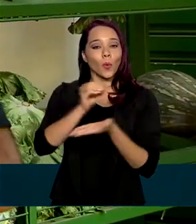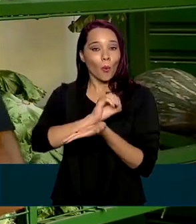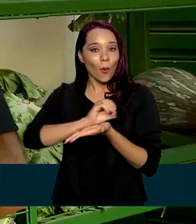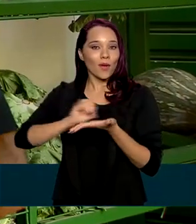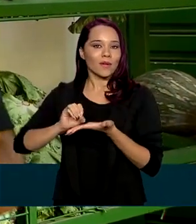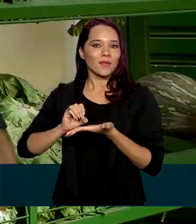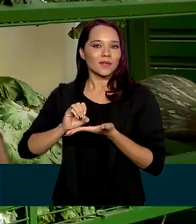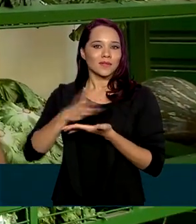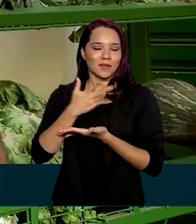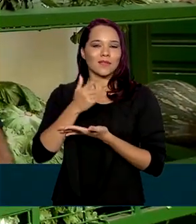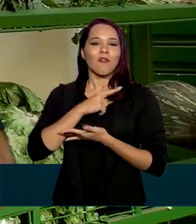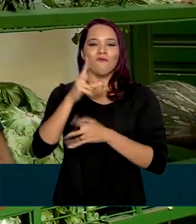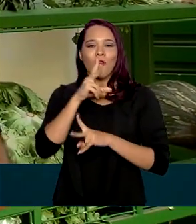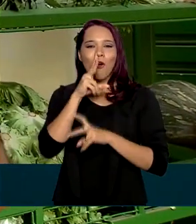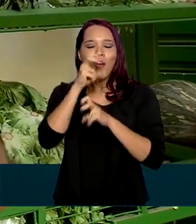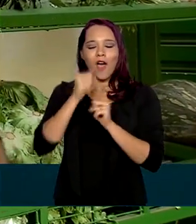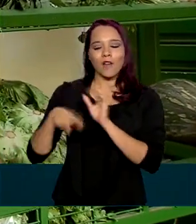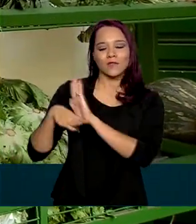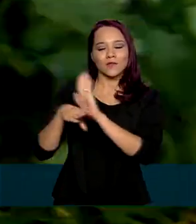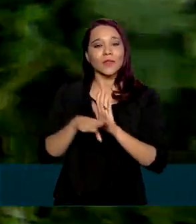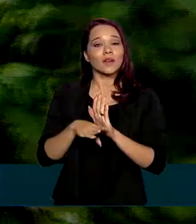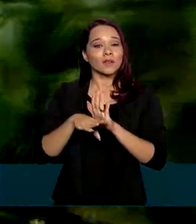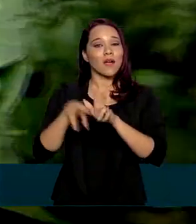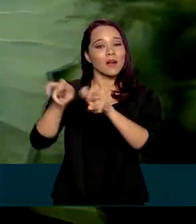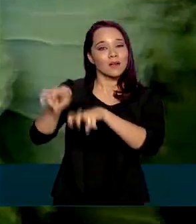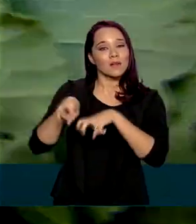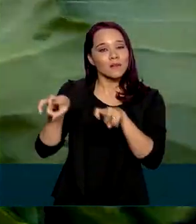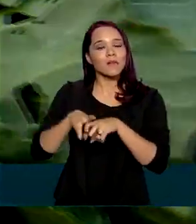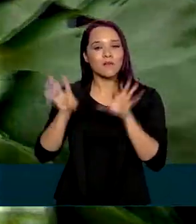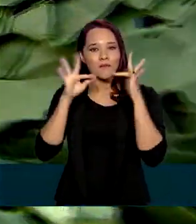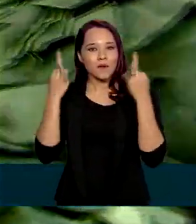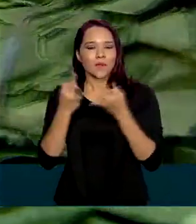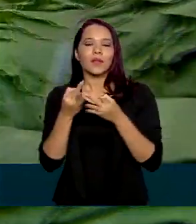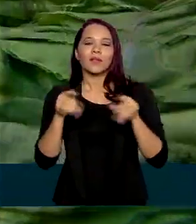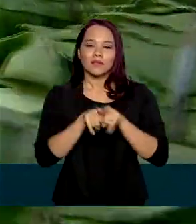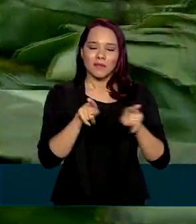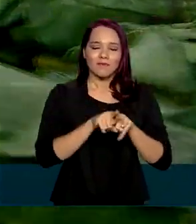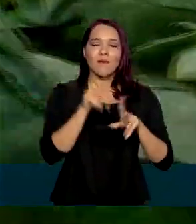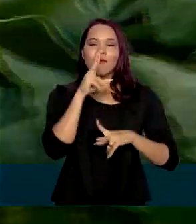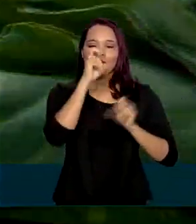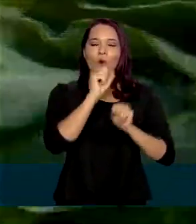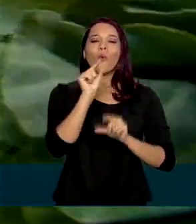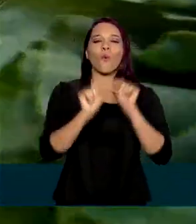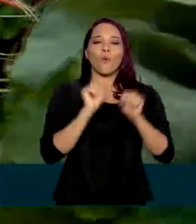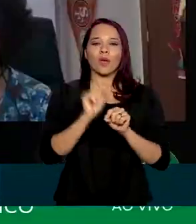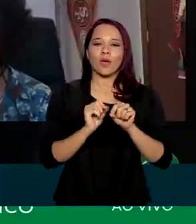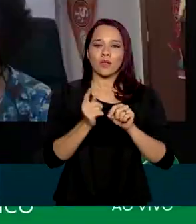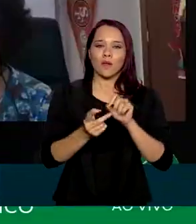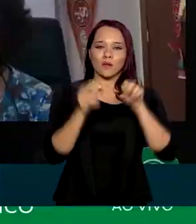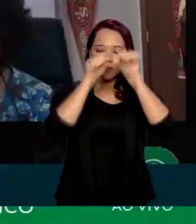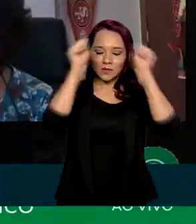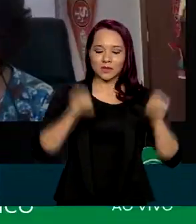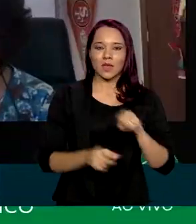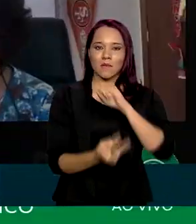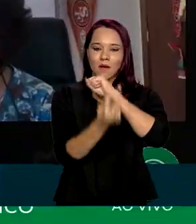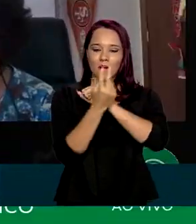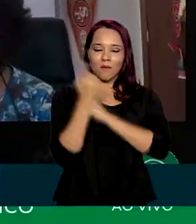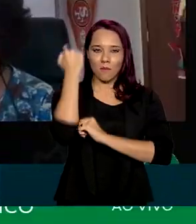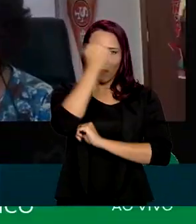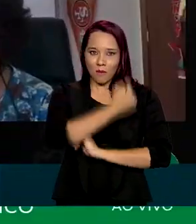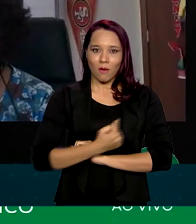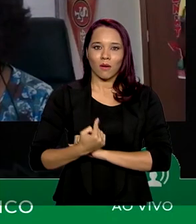fortalecendo a agricultura familiar e também o nosso sistema imunológico. A alimentação